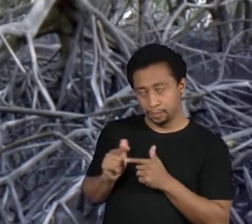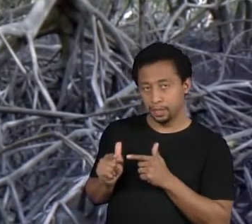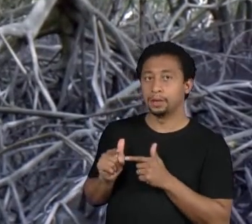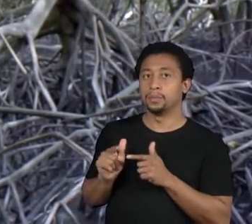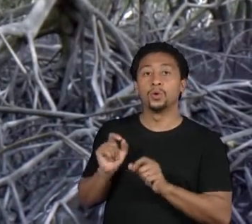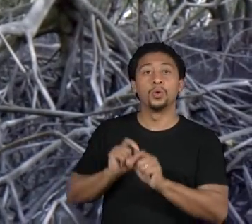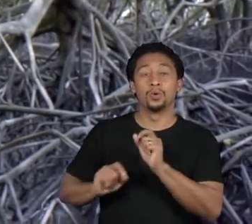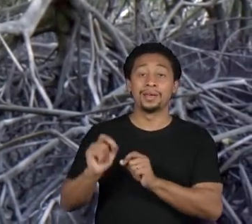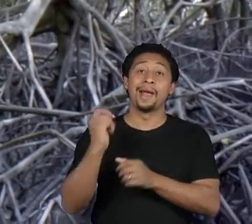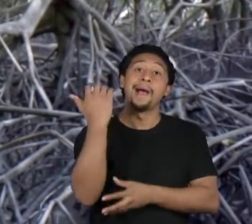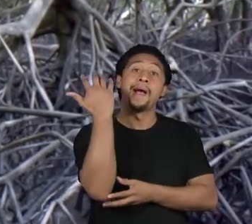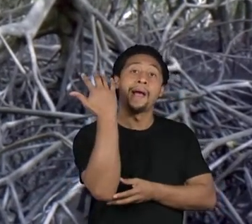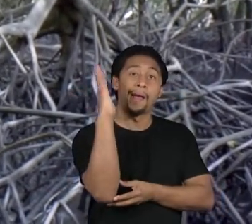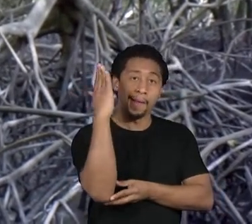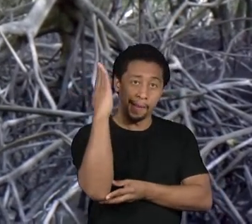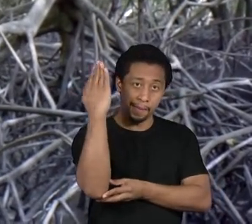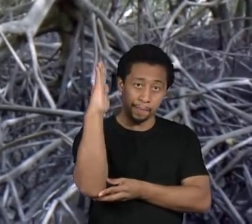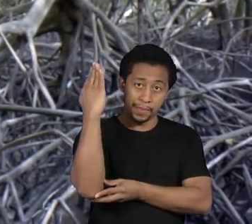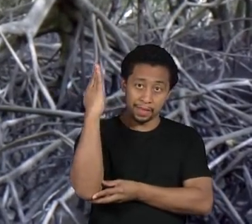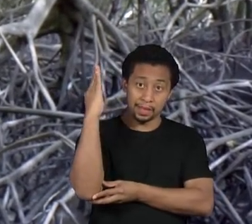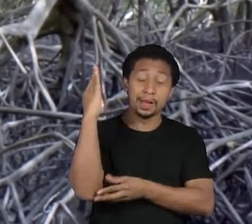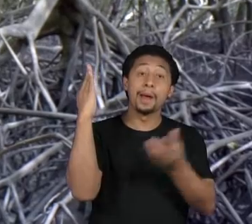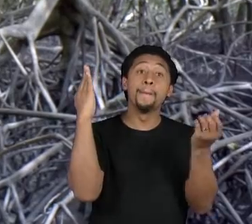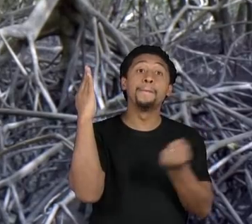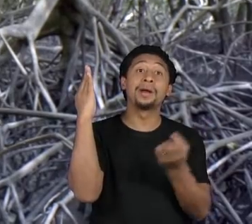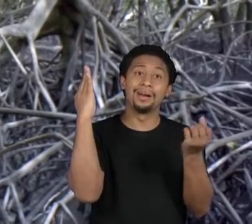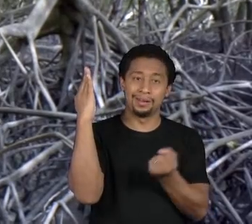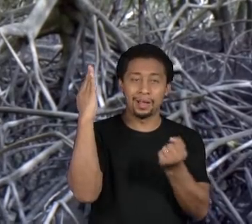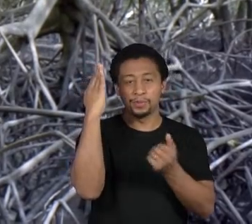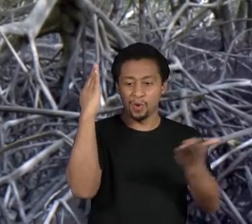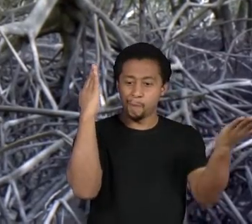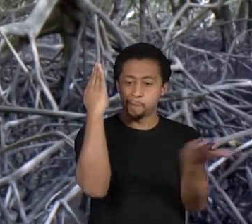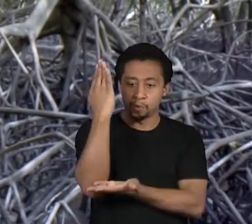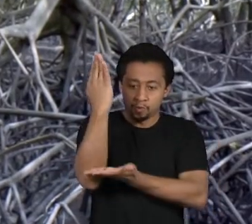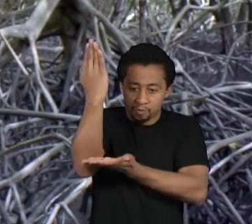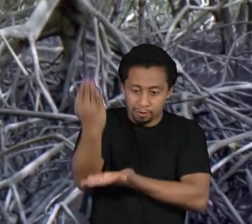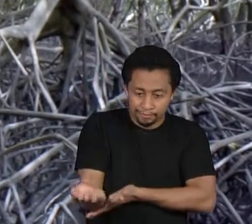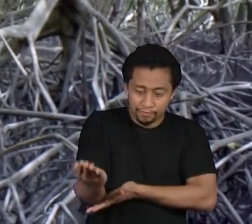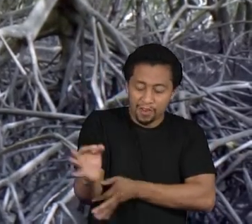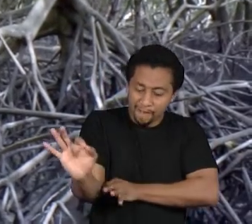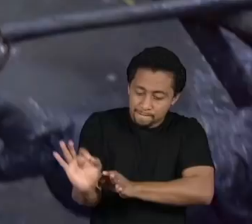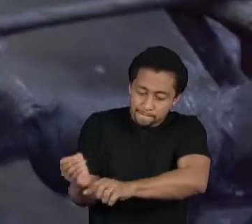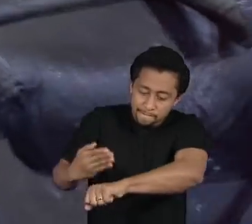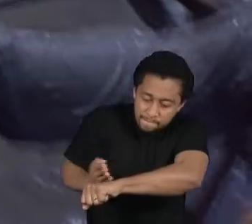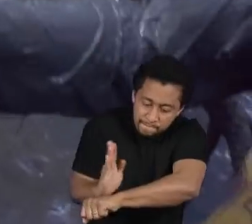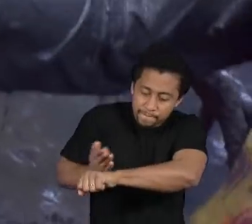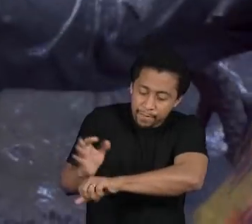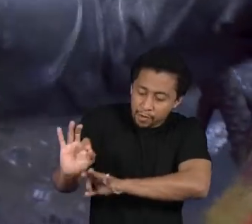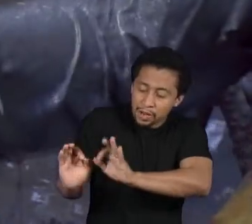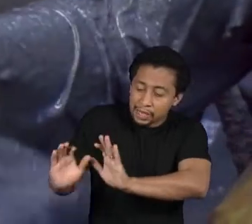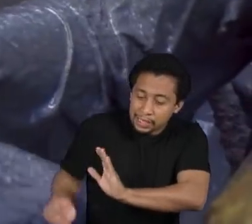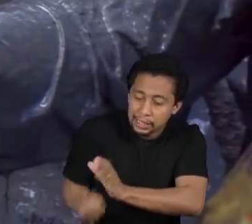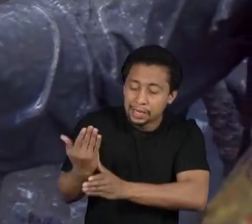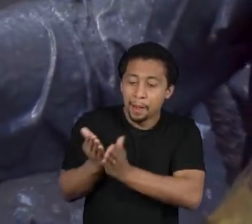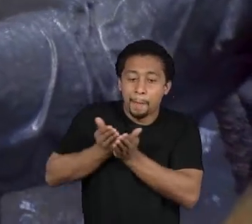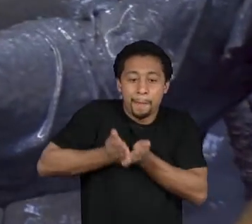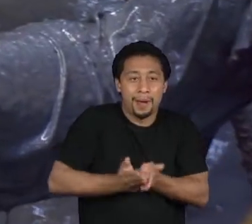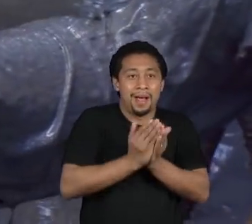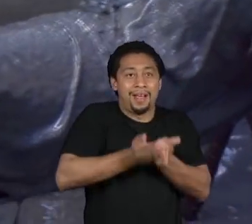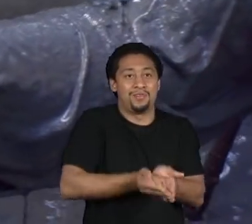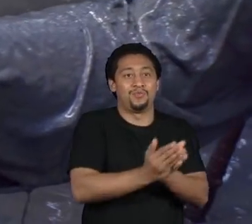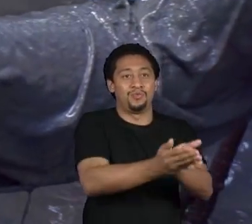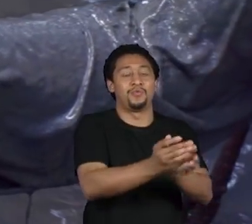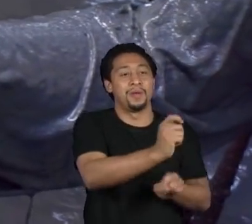é uma madeira que é utilizada para fazer os currais de pesca na região, e da sobrepesca do caranguejo uçá, que é um